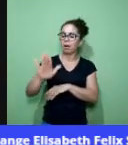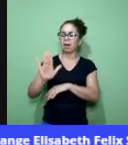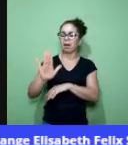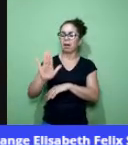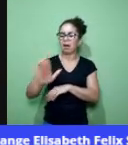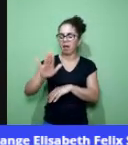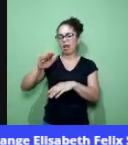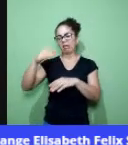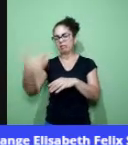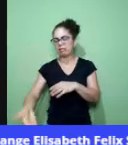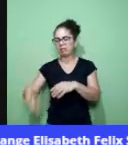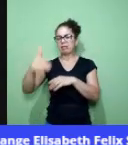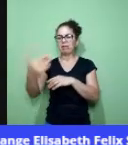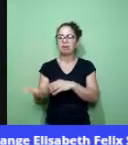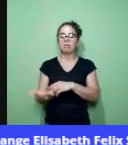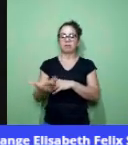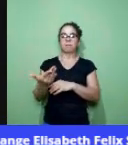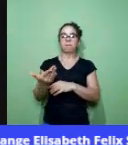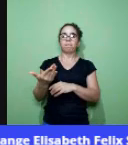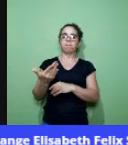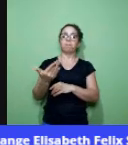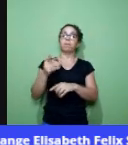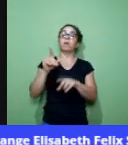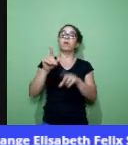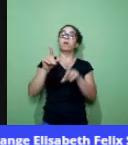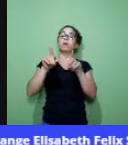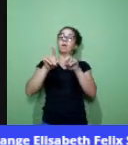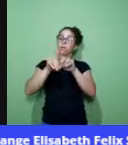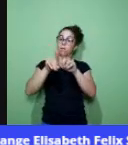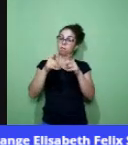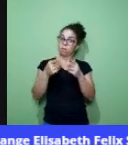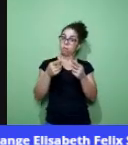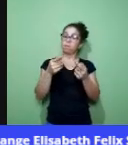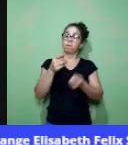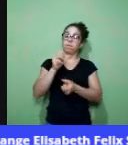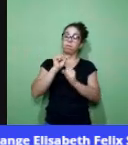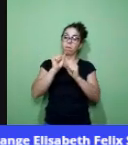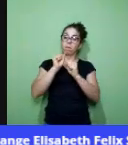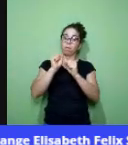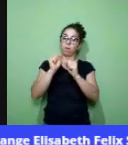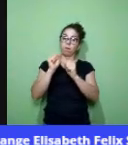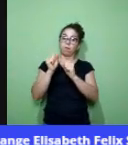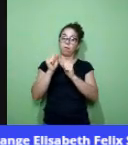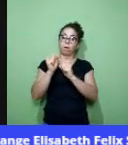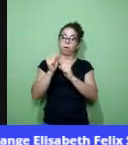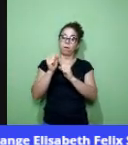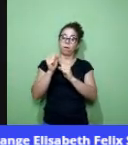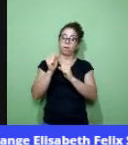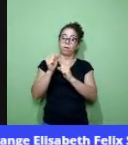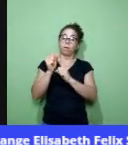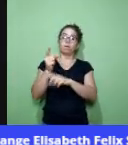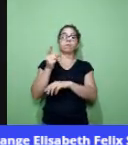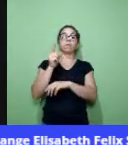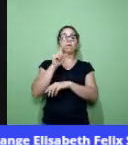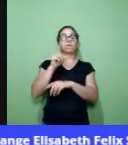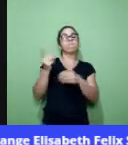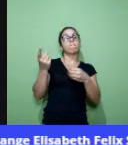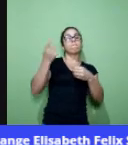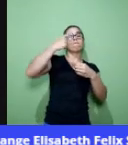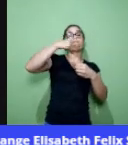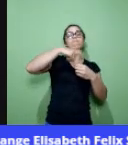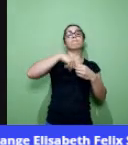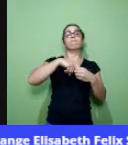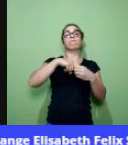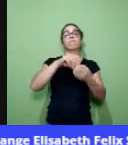consegue, porque ele vai bater aqui, pá, ele, né, ter um movimento, não vai parar, vai cair. Já a gente